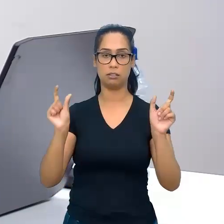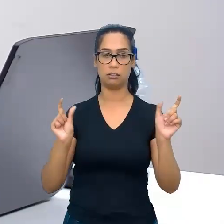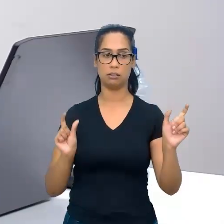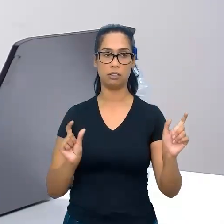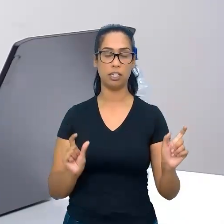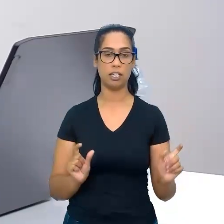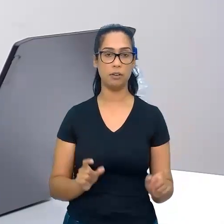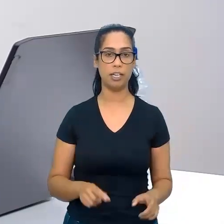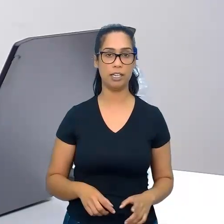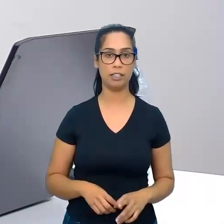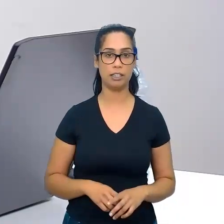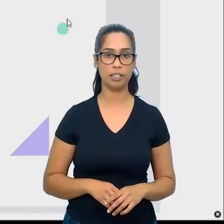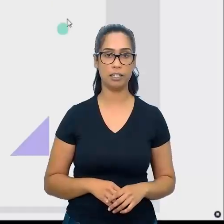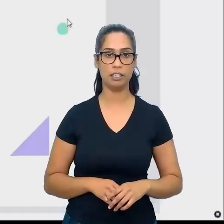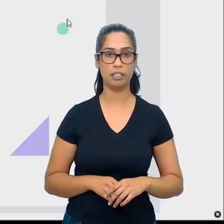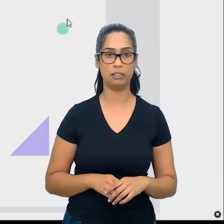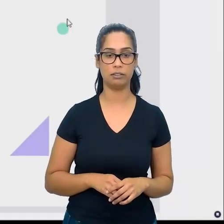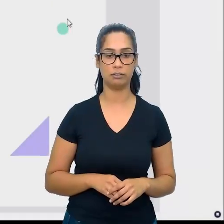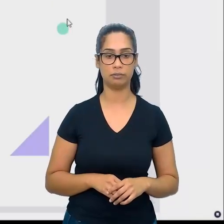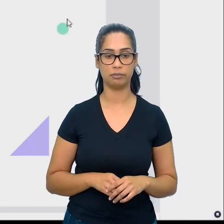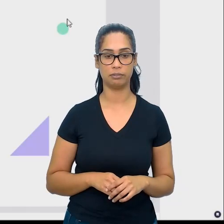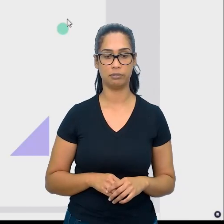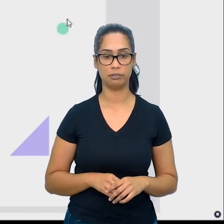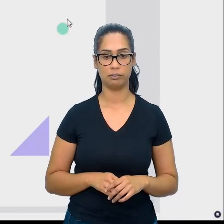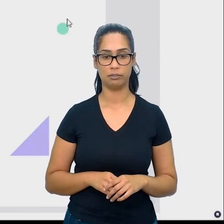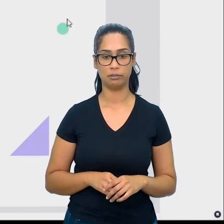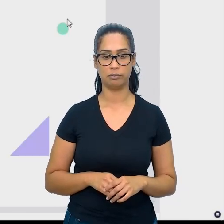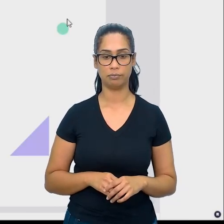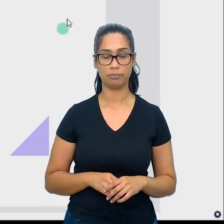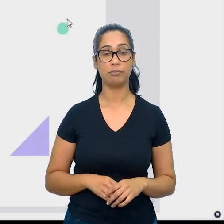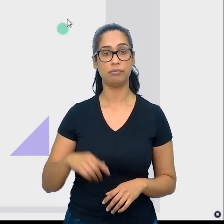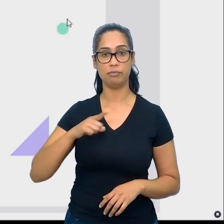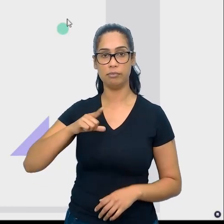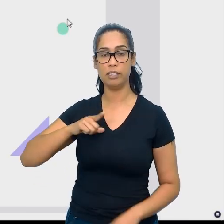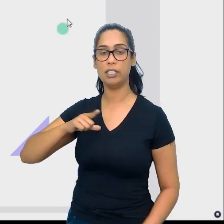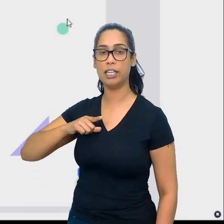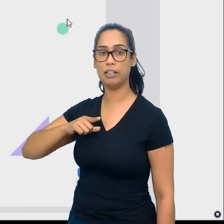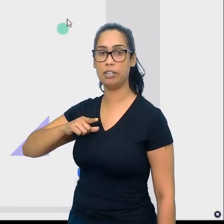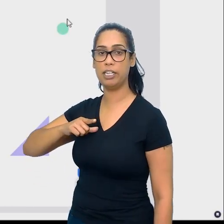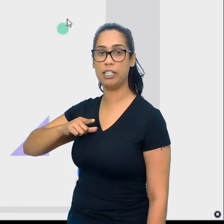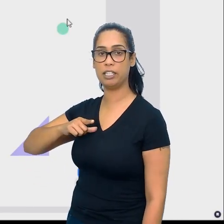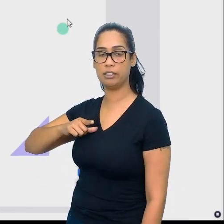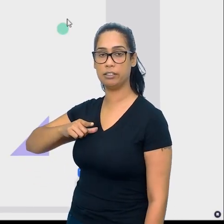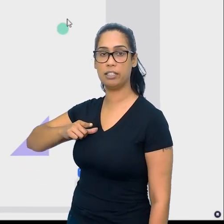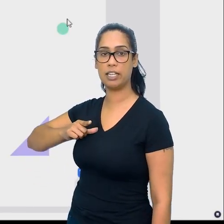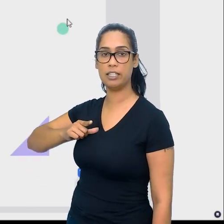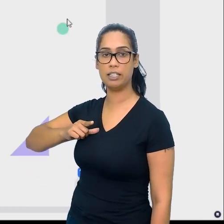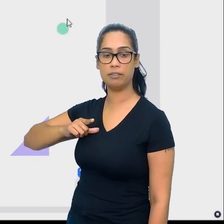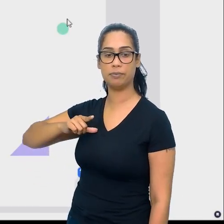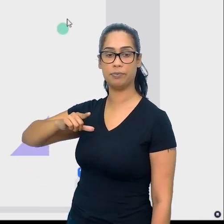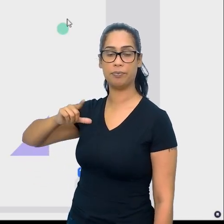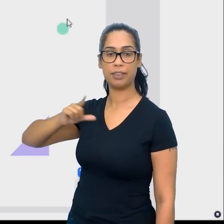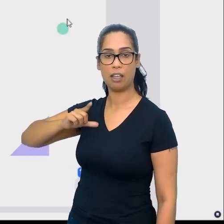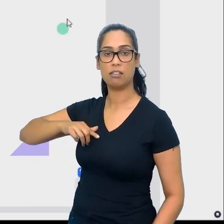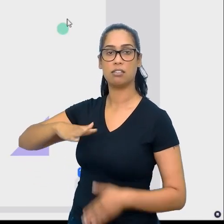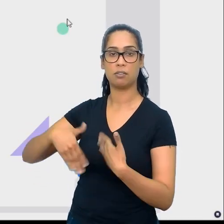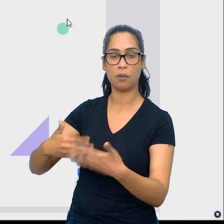muitas palavras que apareceram como desenvolvimento como vocês podem ver aí na tela desenvolvimento